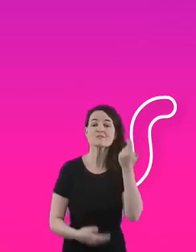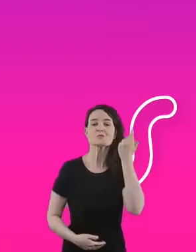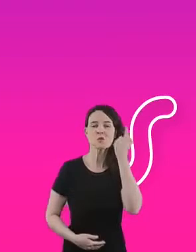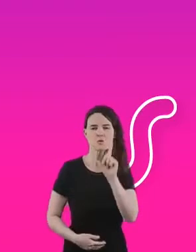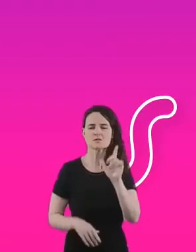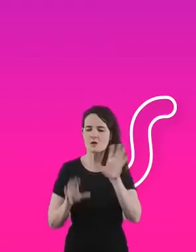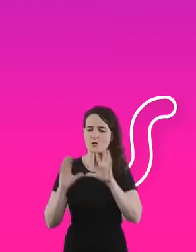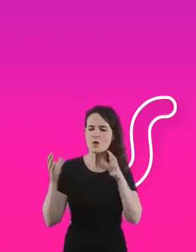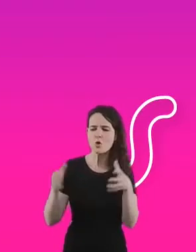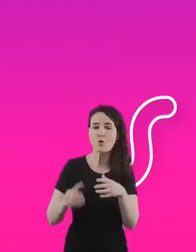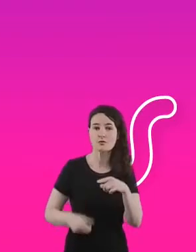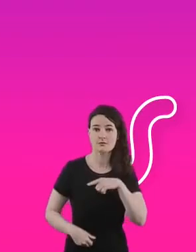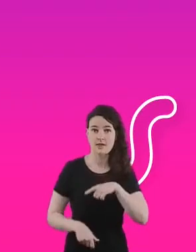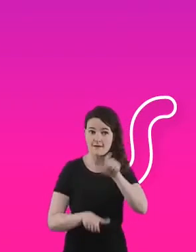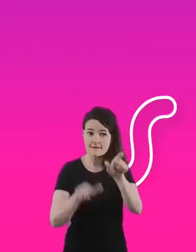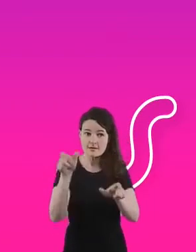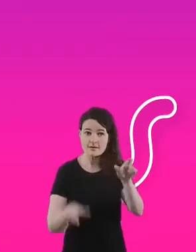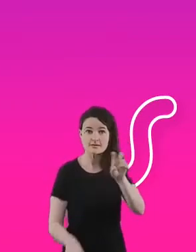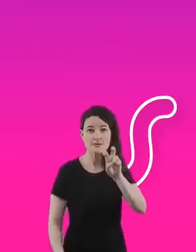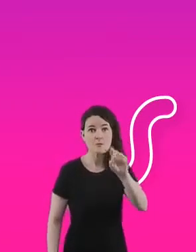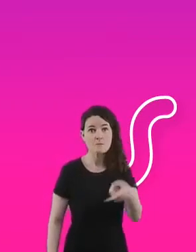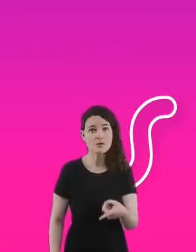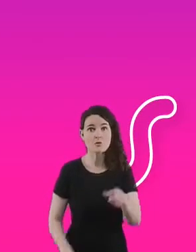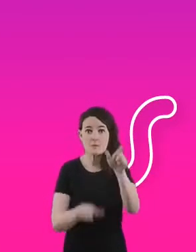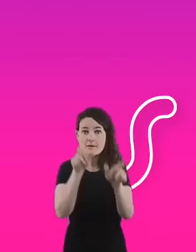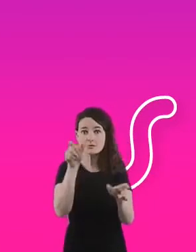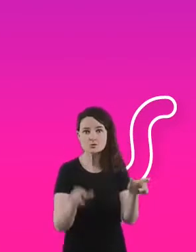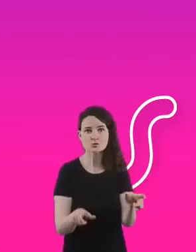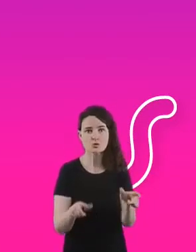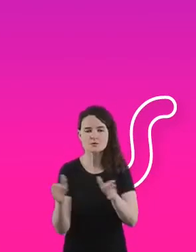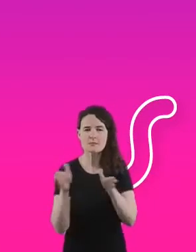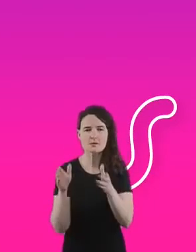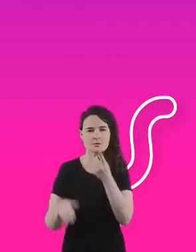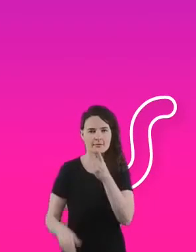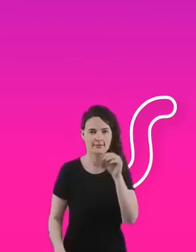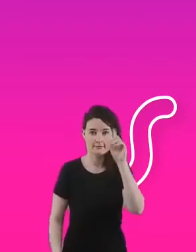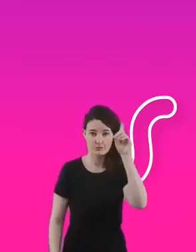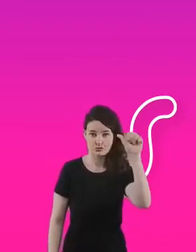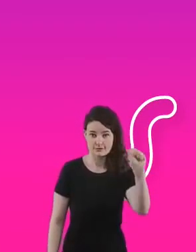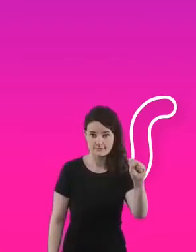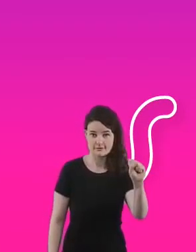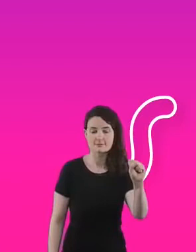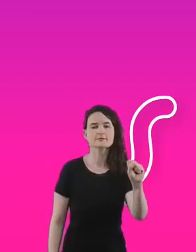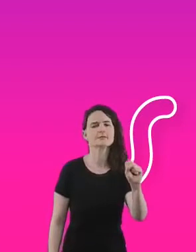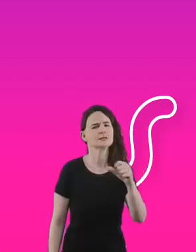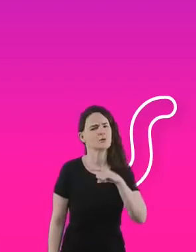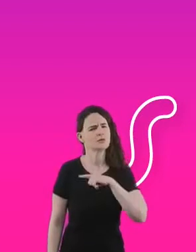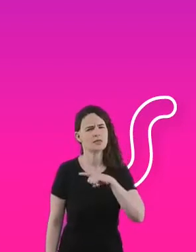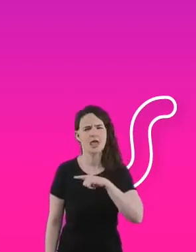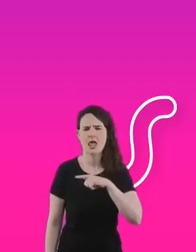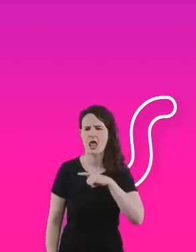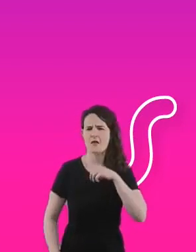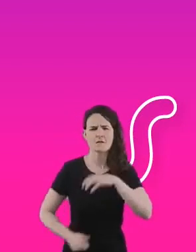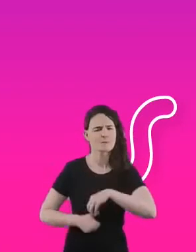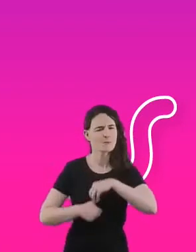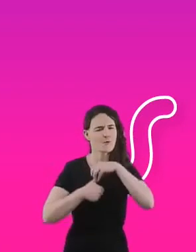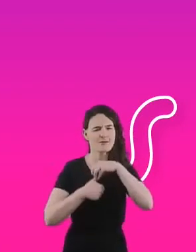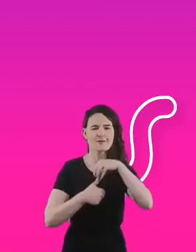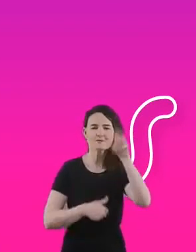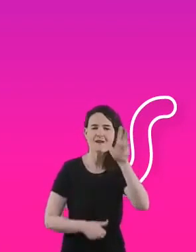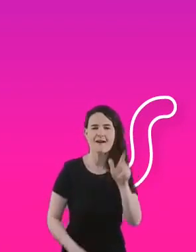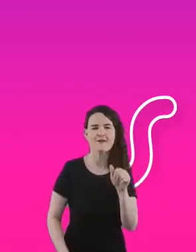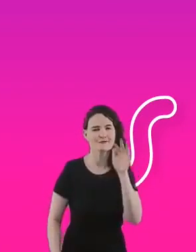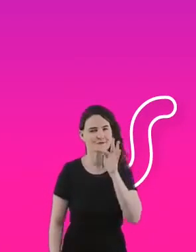5.000 participantes em 10 dias, trazendo muitos grandes protagonistas do afrofuturismo